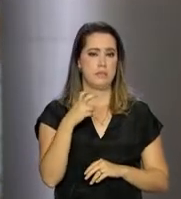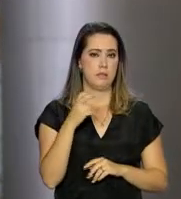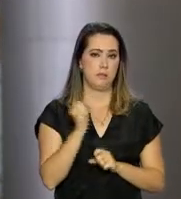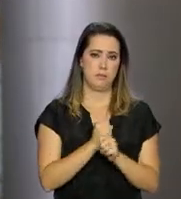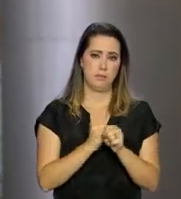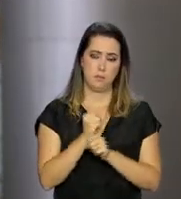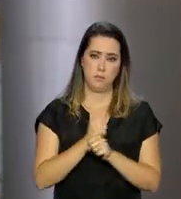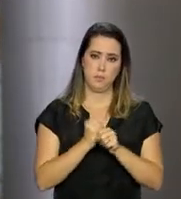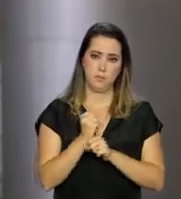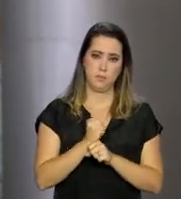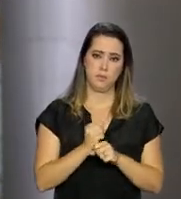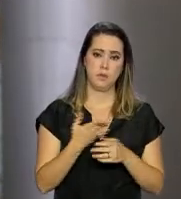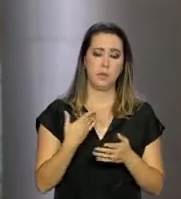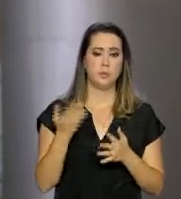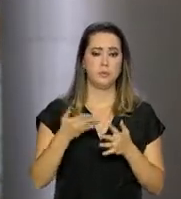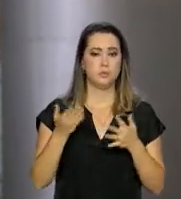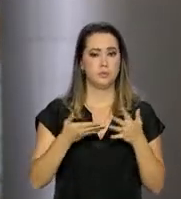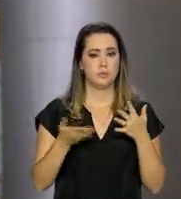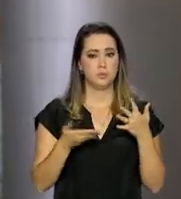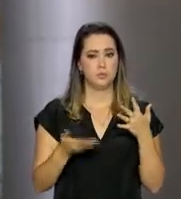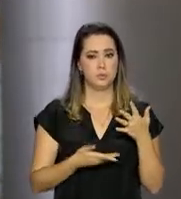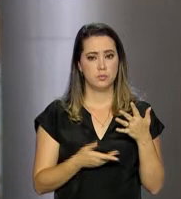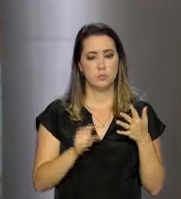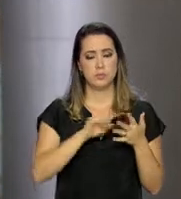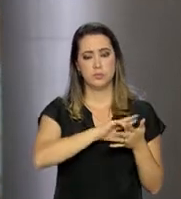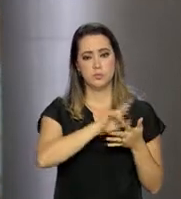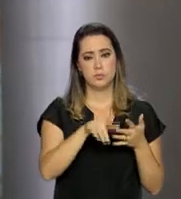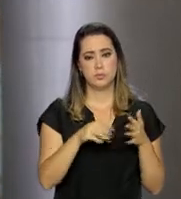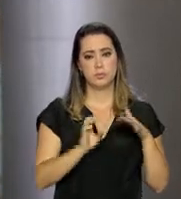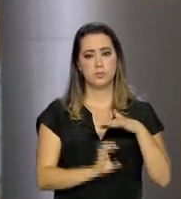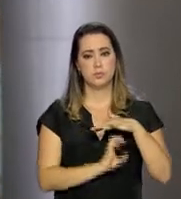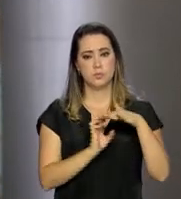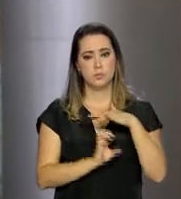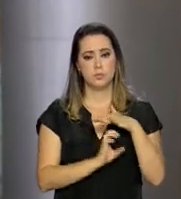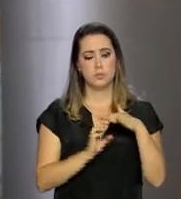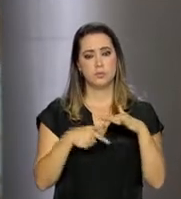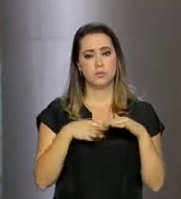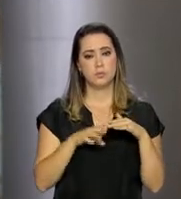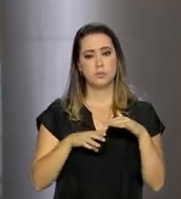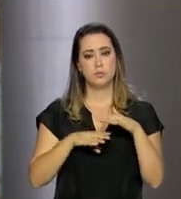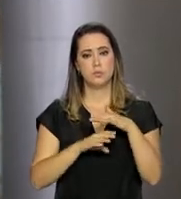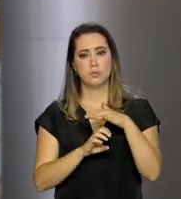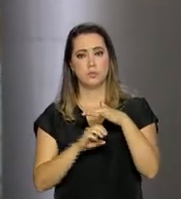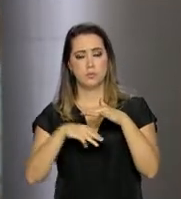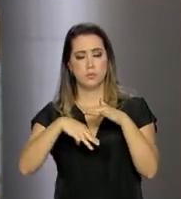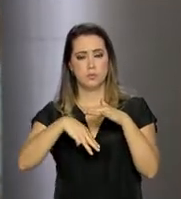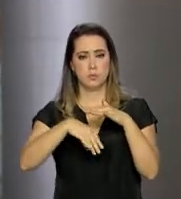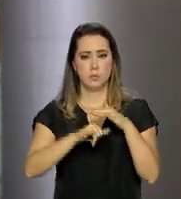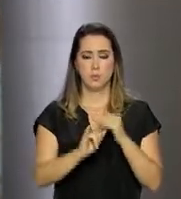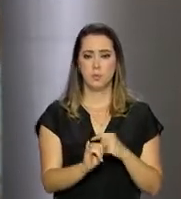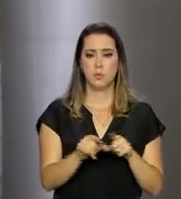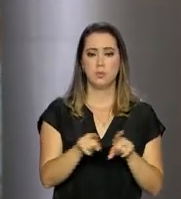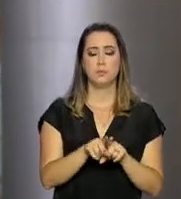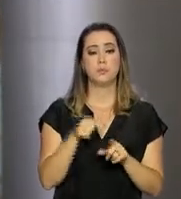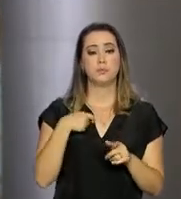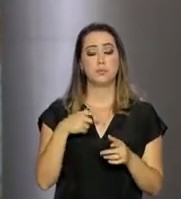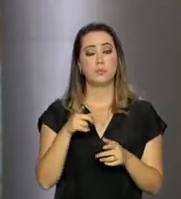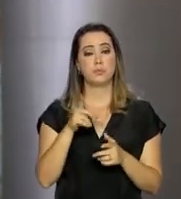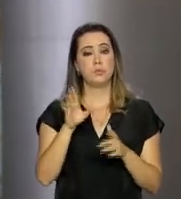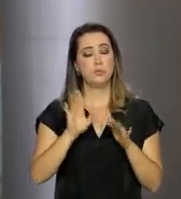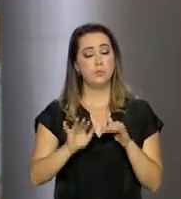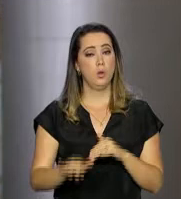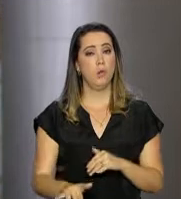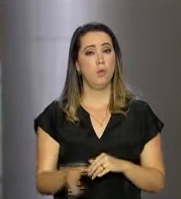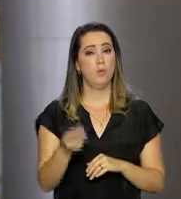e neste parcelamento as micro e pequenas empresas e microempreendedores individuais vão ter um desconto